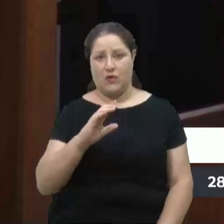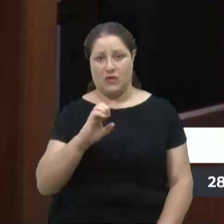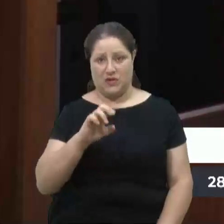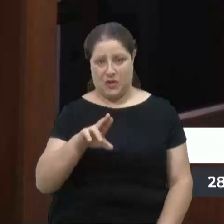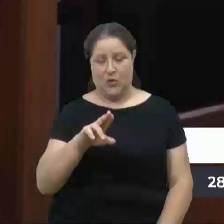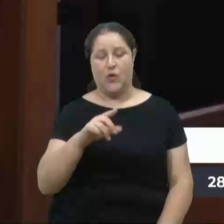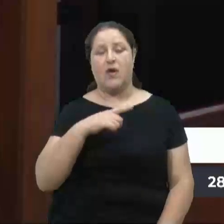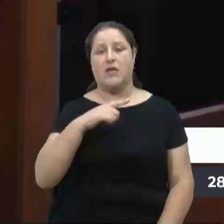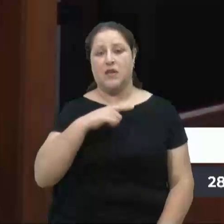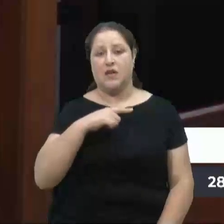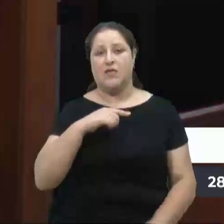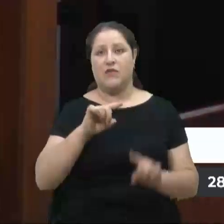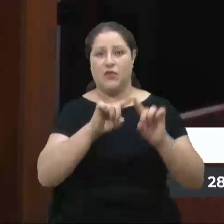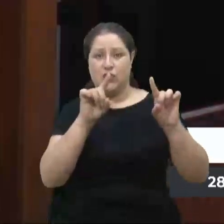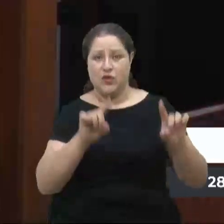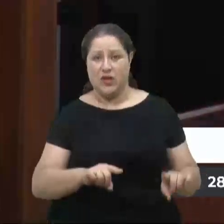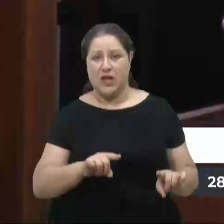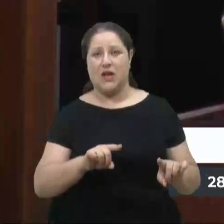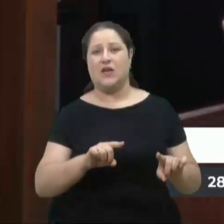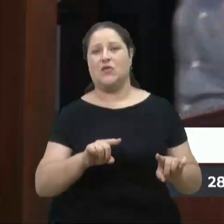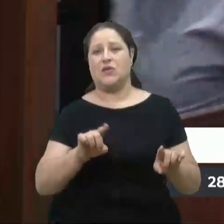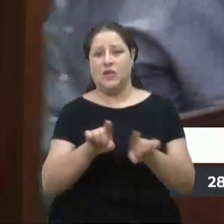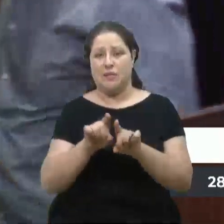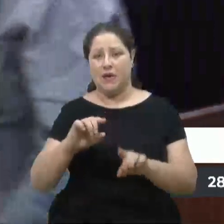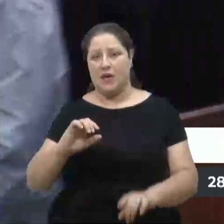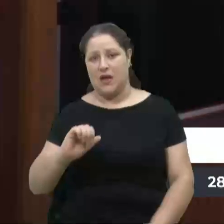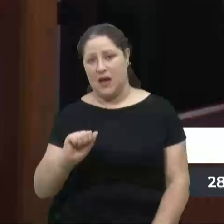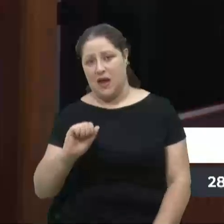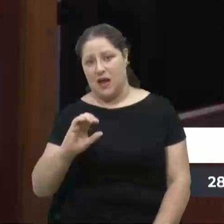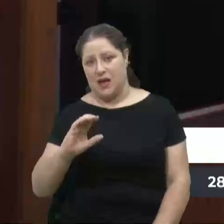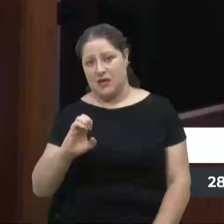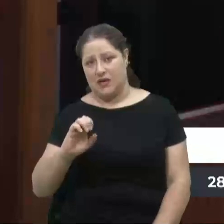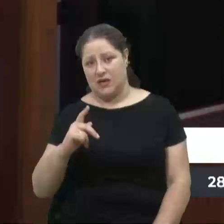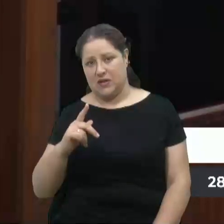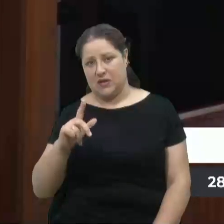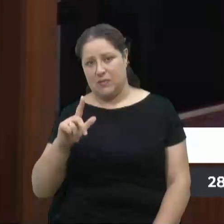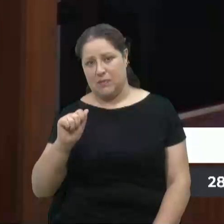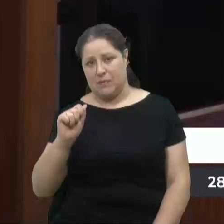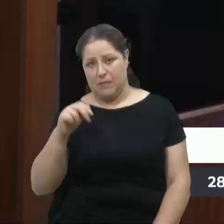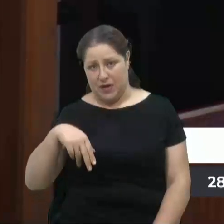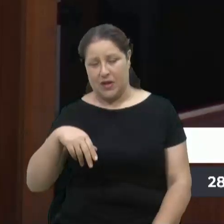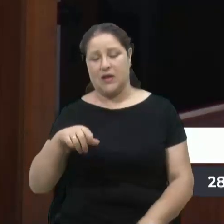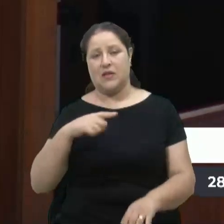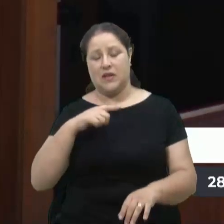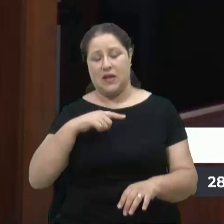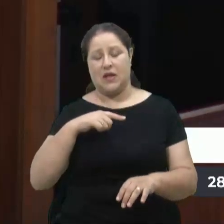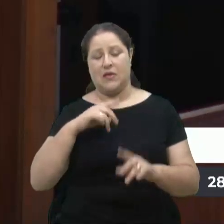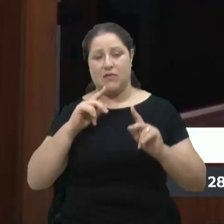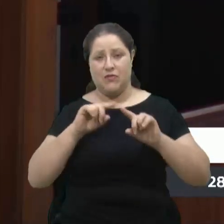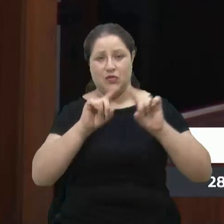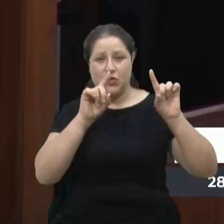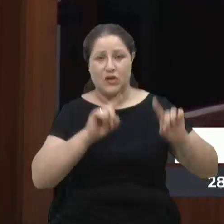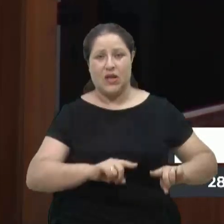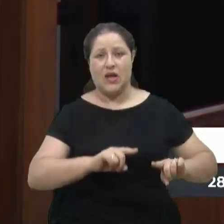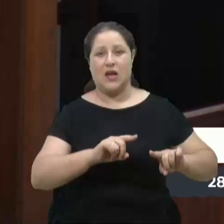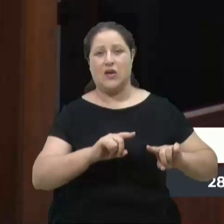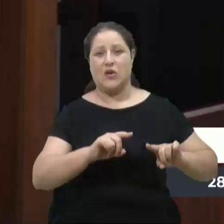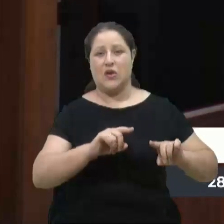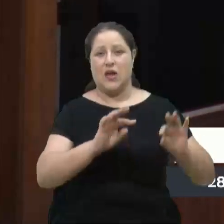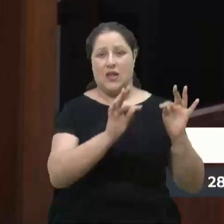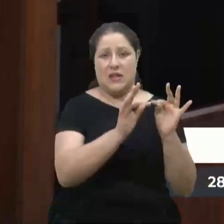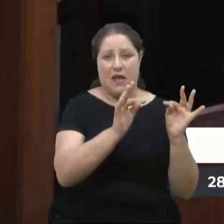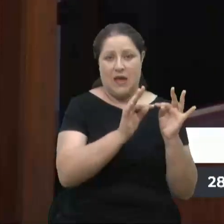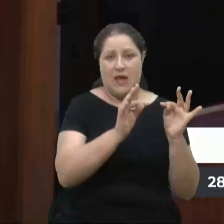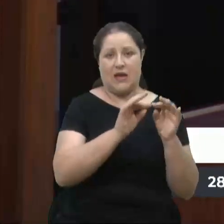e servidores de carreira, técnicos, arquitetos, né, esboçaram